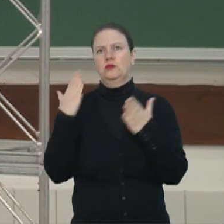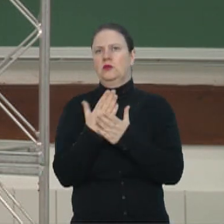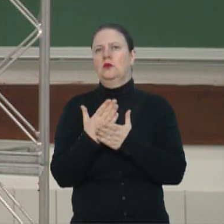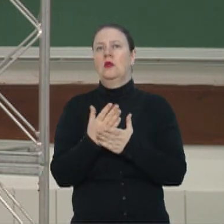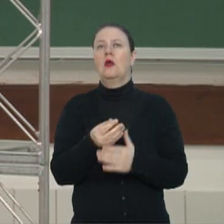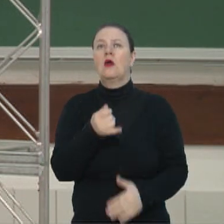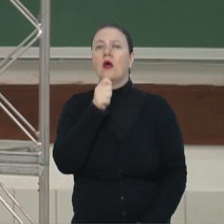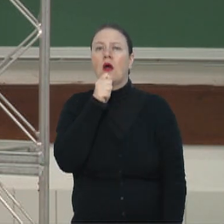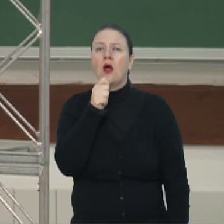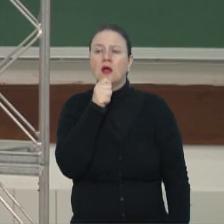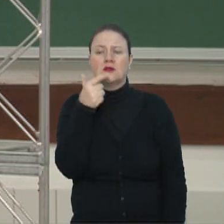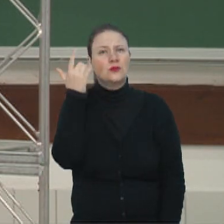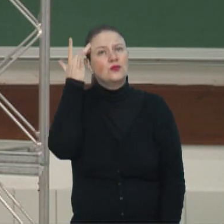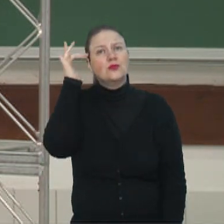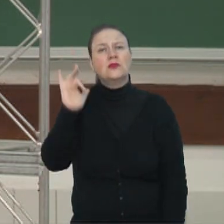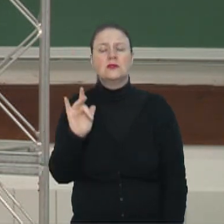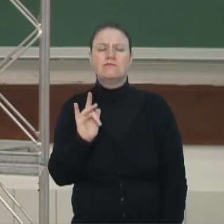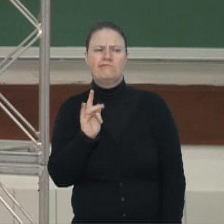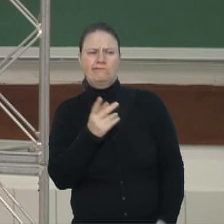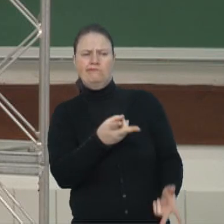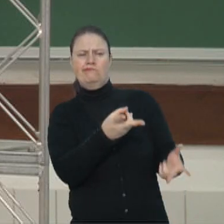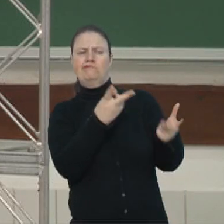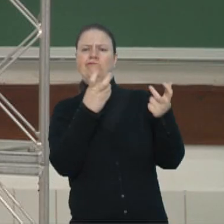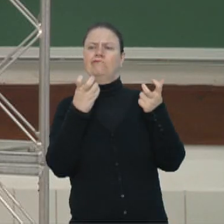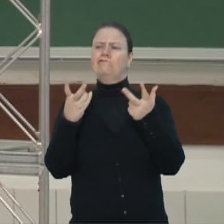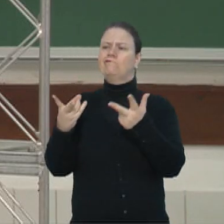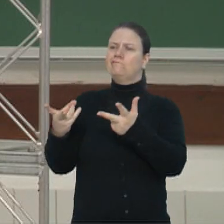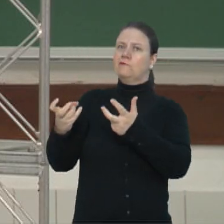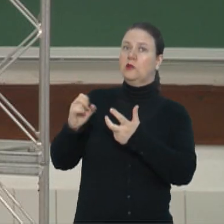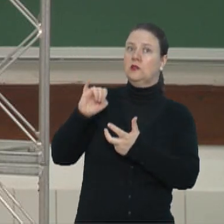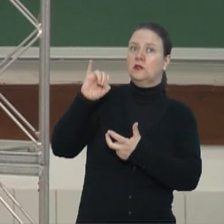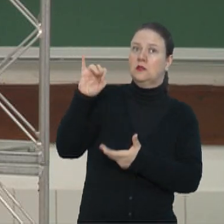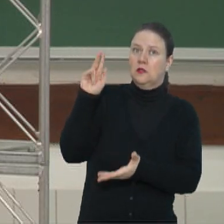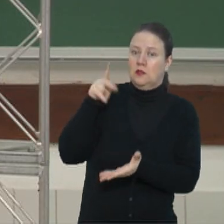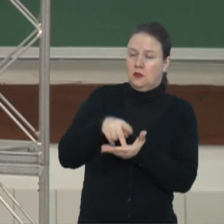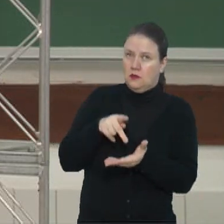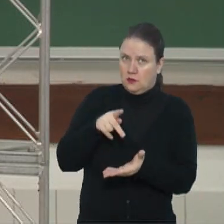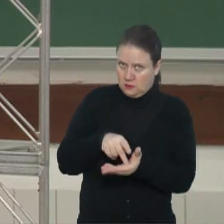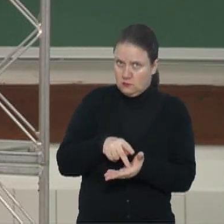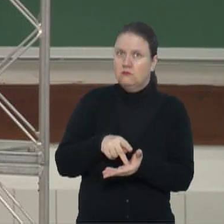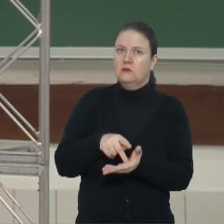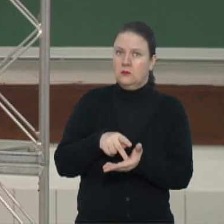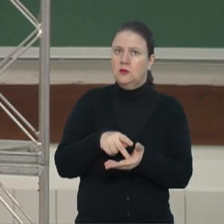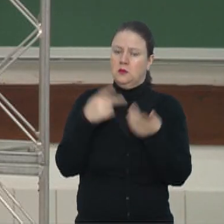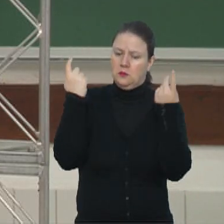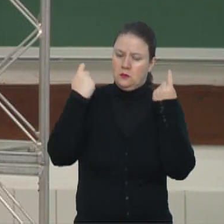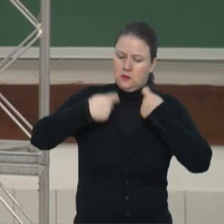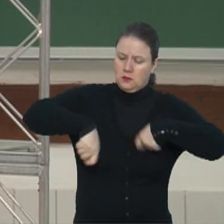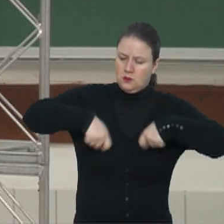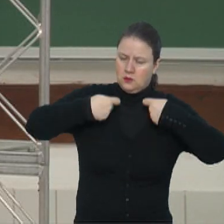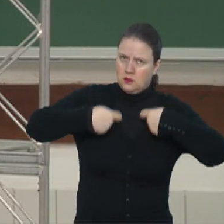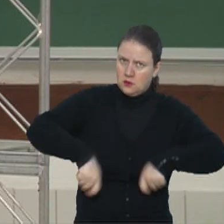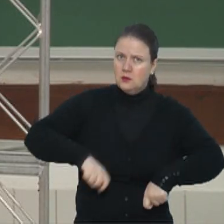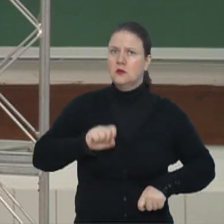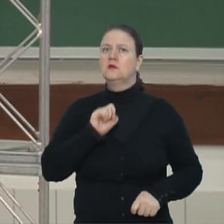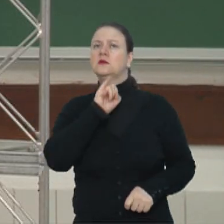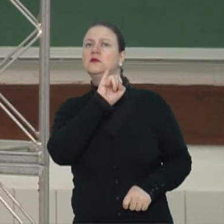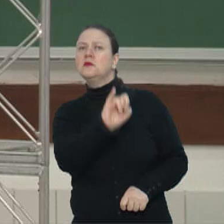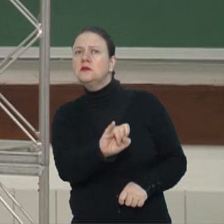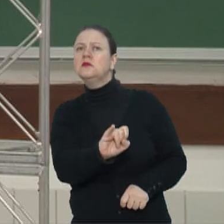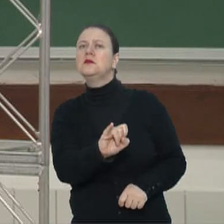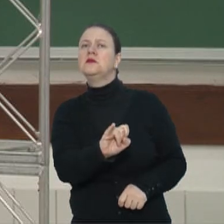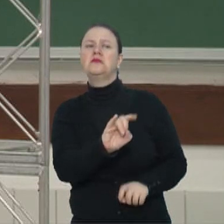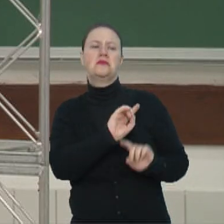aquele senso crítico que nós temos de analisar se realmente aquele produto é necessário, se realmente eu